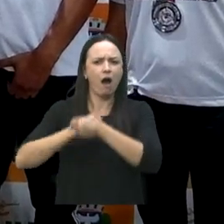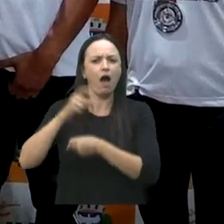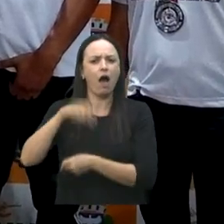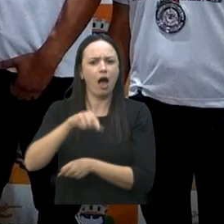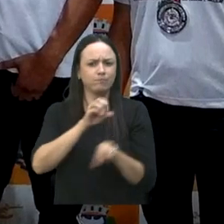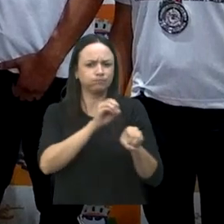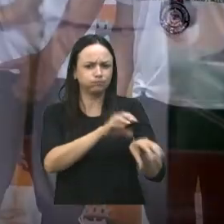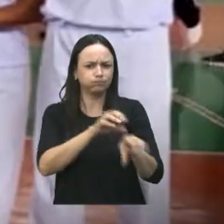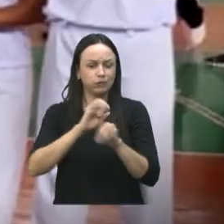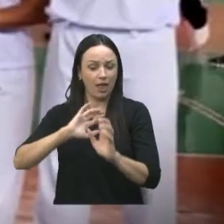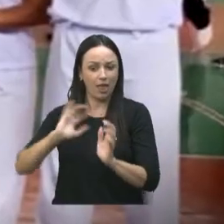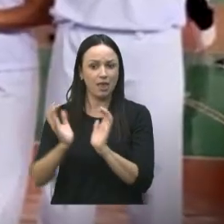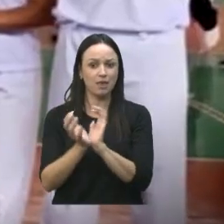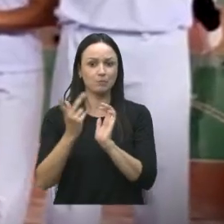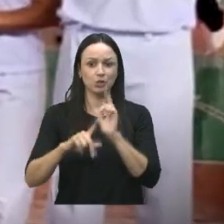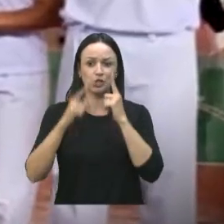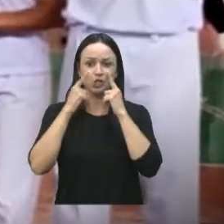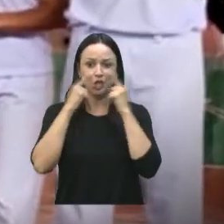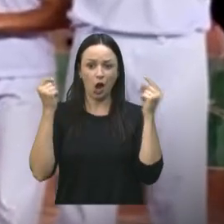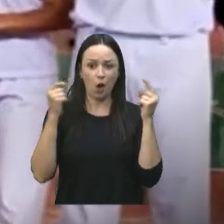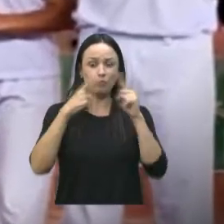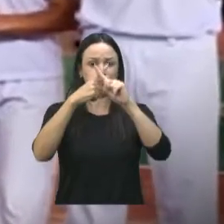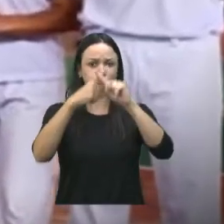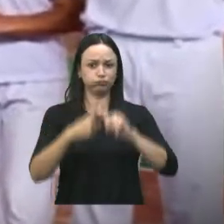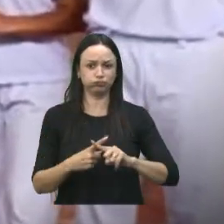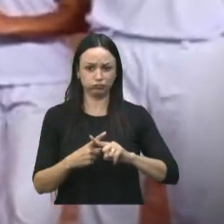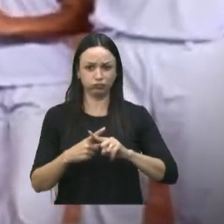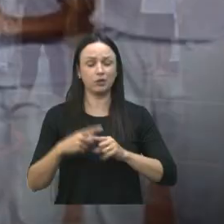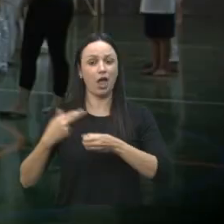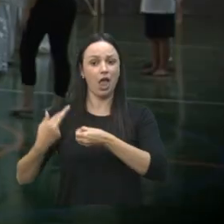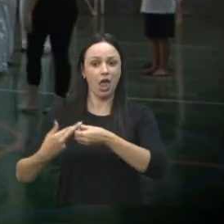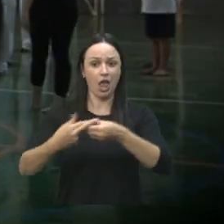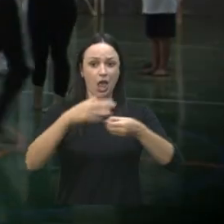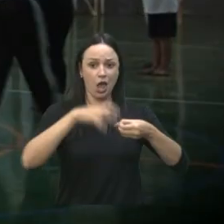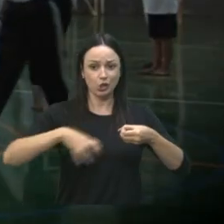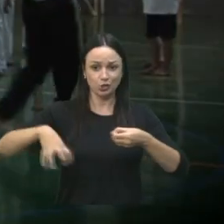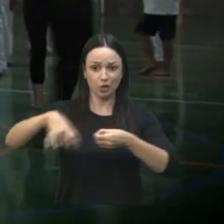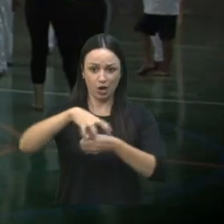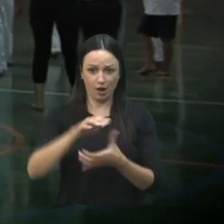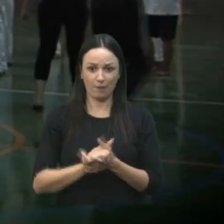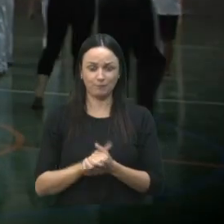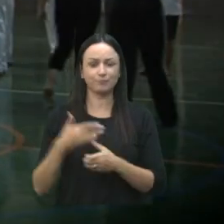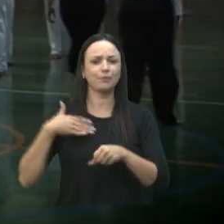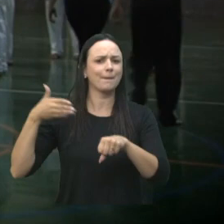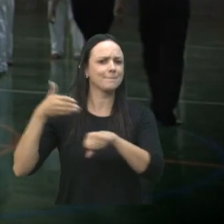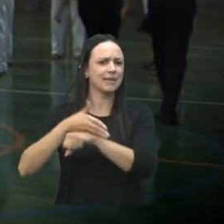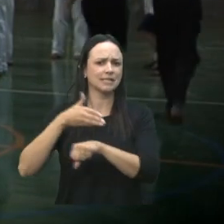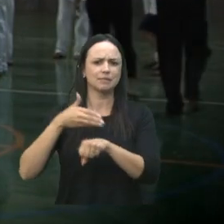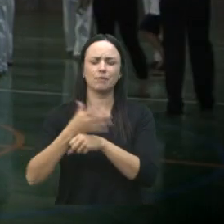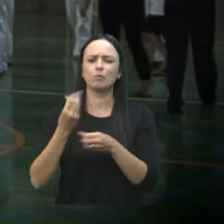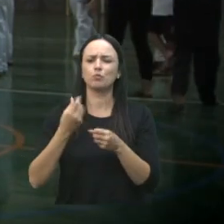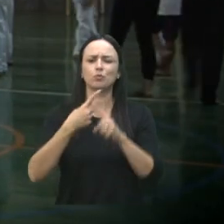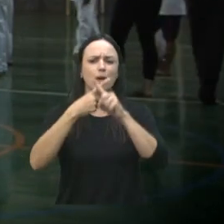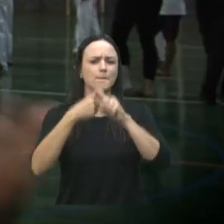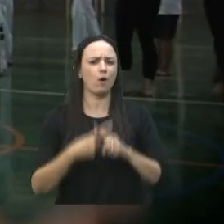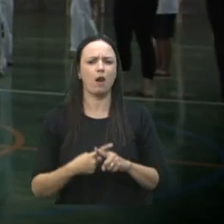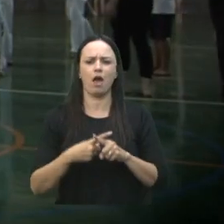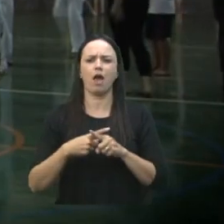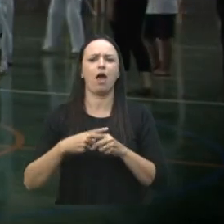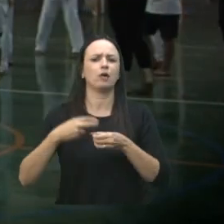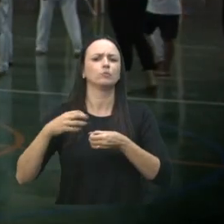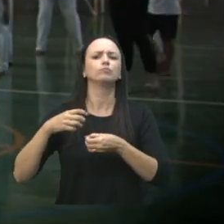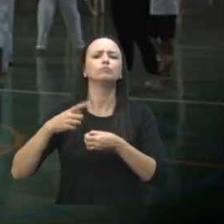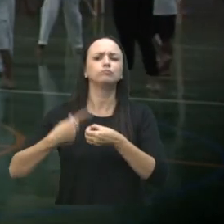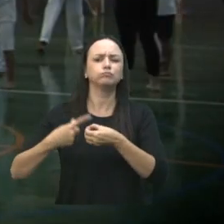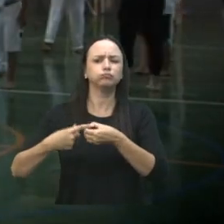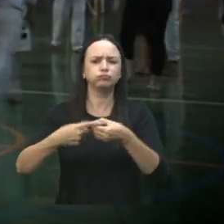da equipe jauense que disputa os jogos regionais. Participei muito de jogos regionais também, tá? Quando o mestre